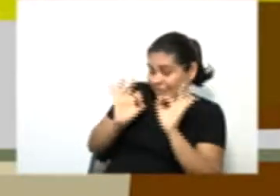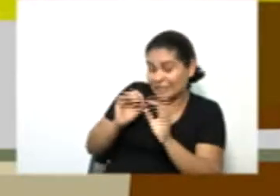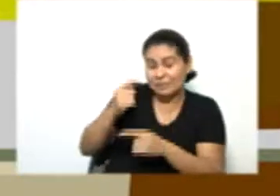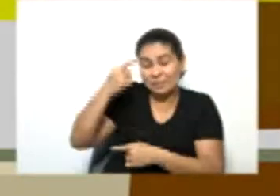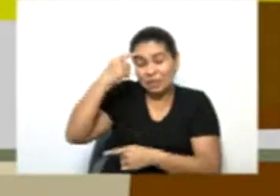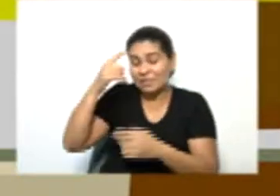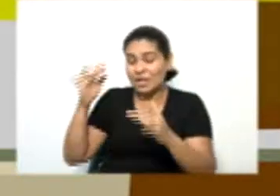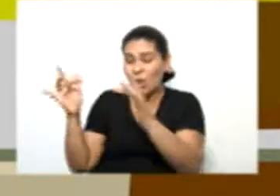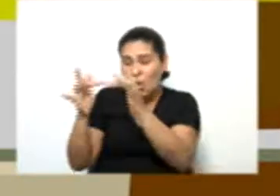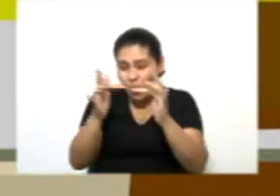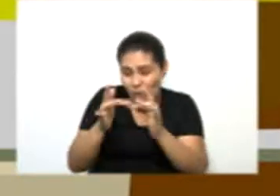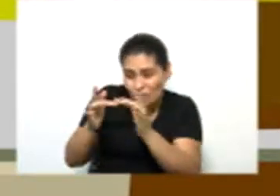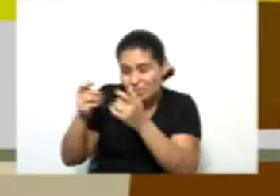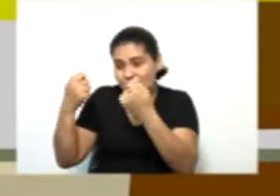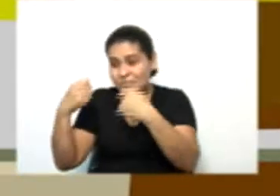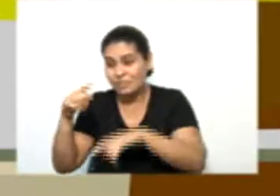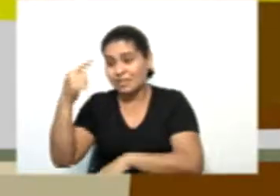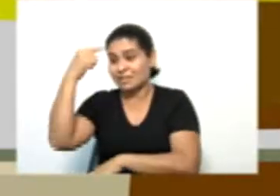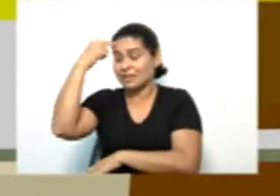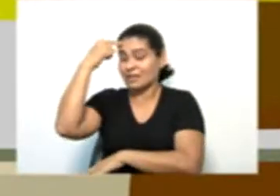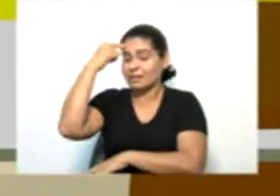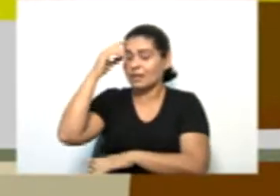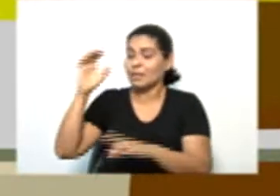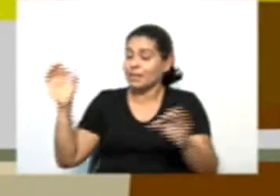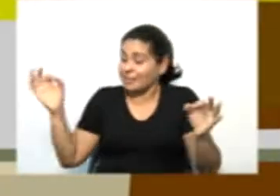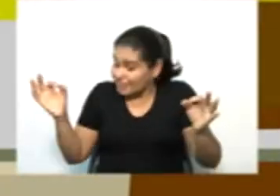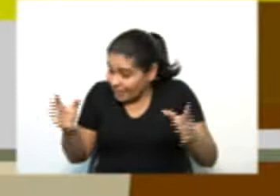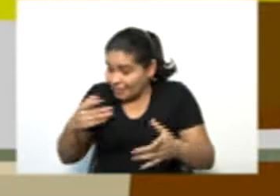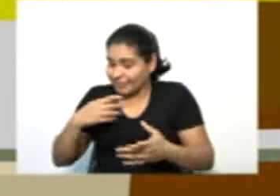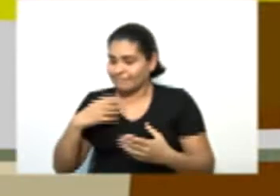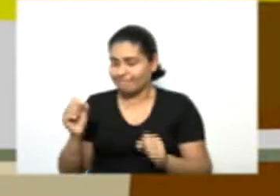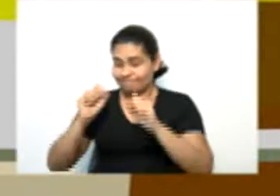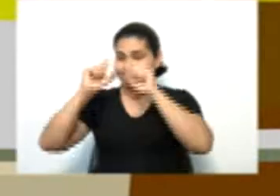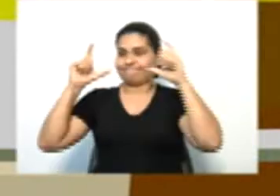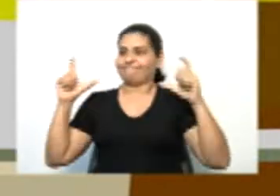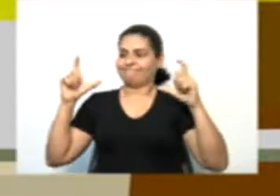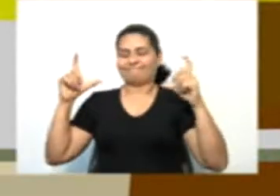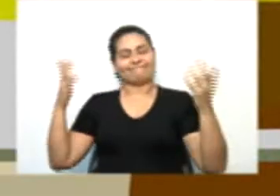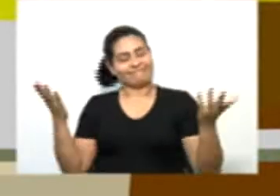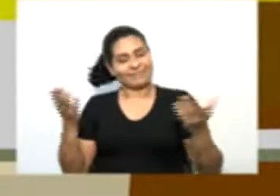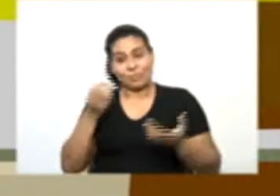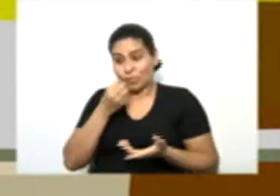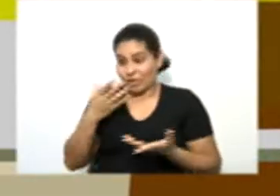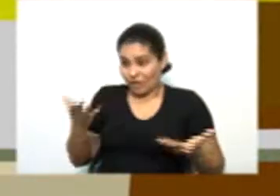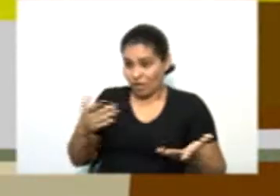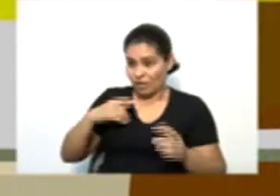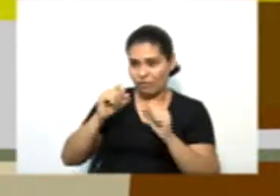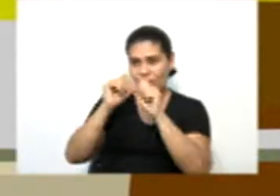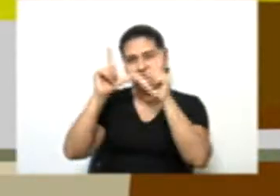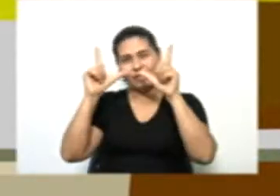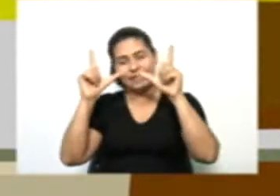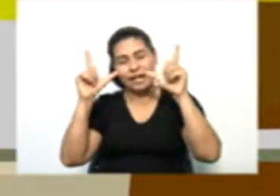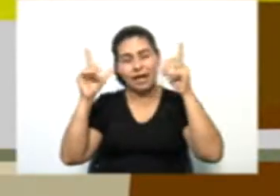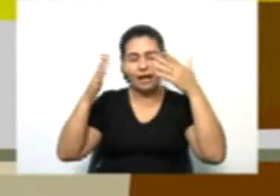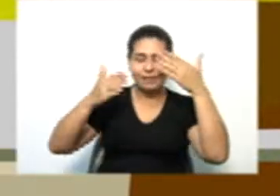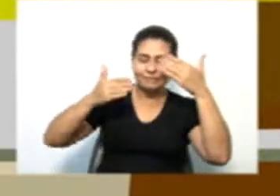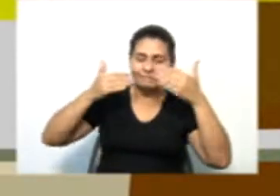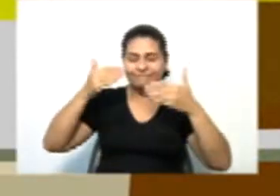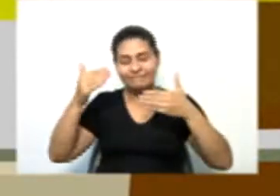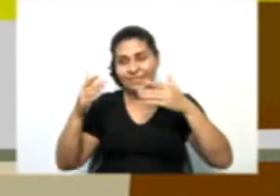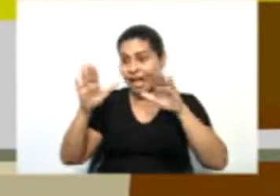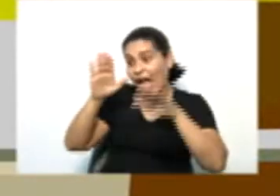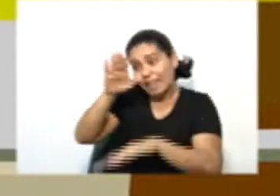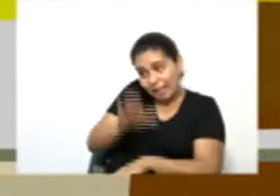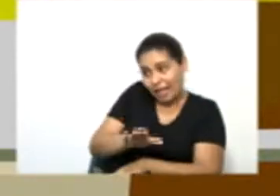para se relacionar com os outros, a gente tem que estar pelo menos acordado, né? E eu vou acordando aos poucos